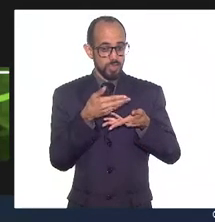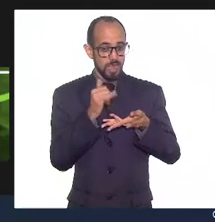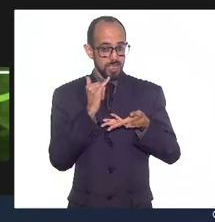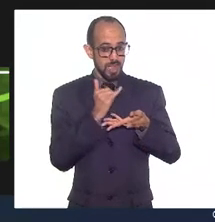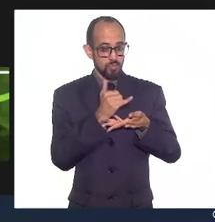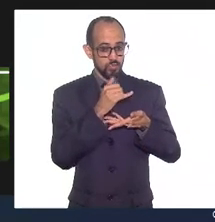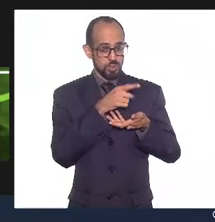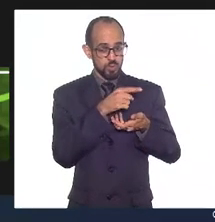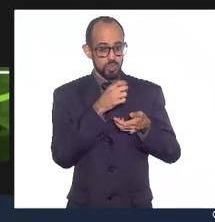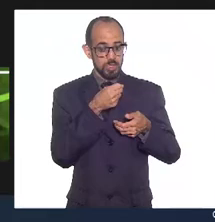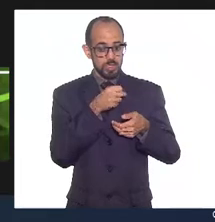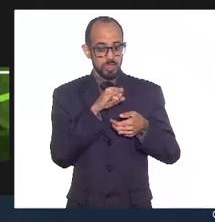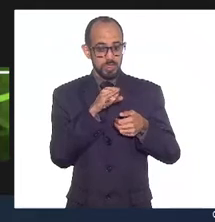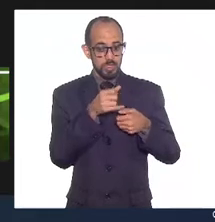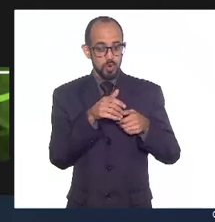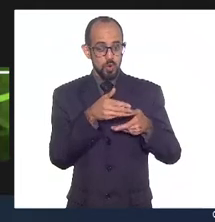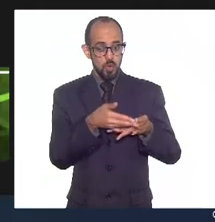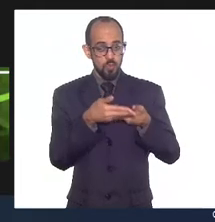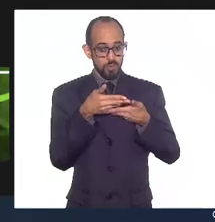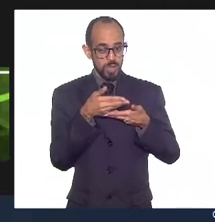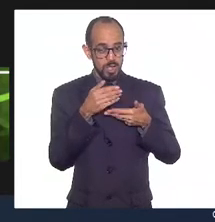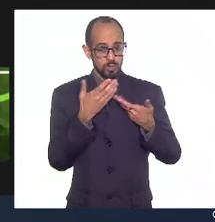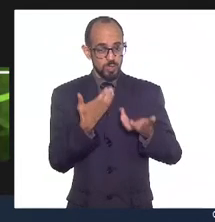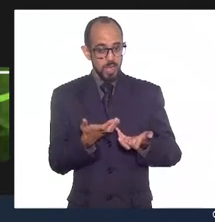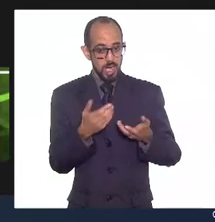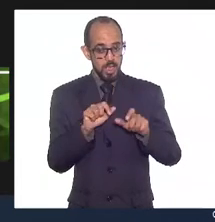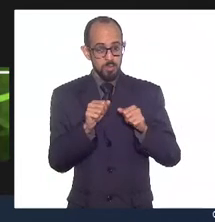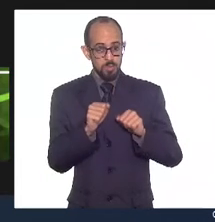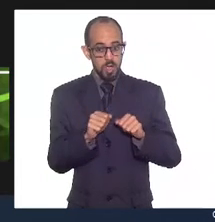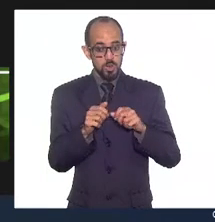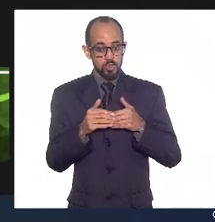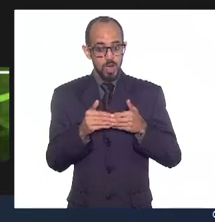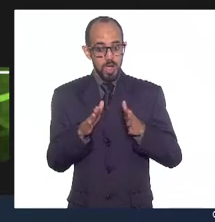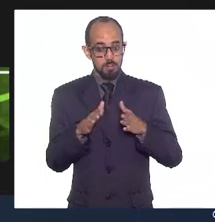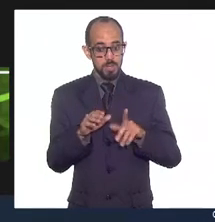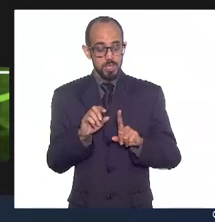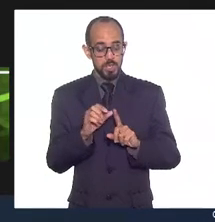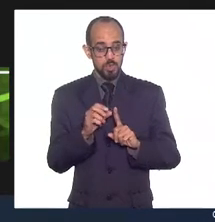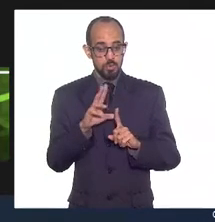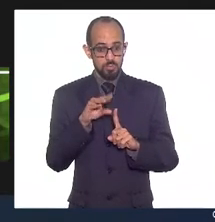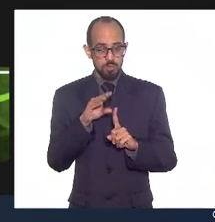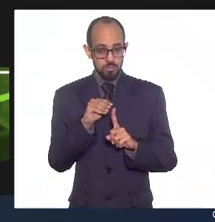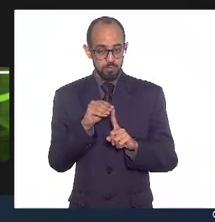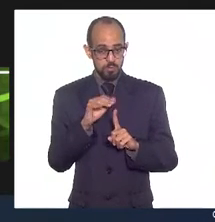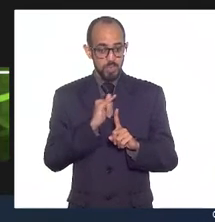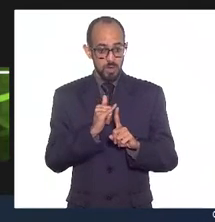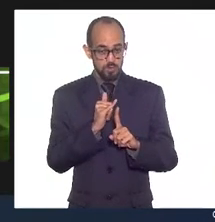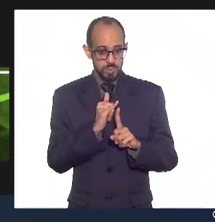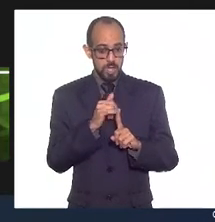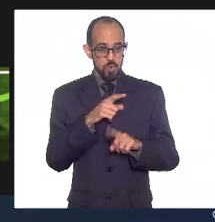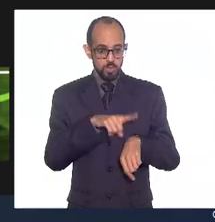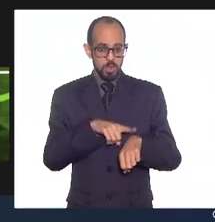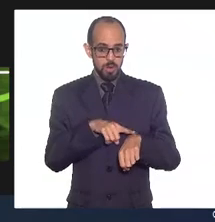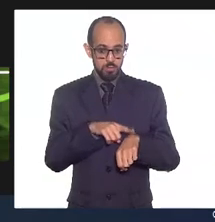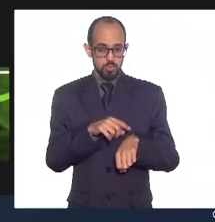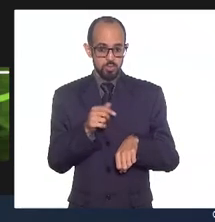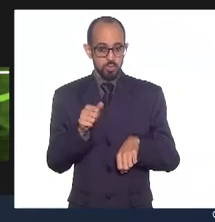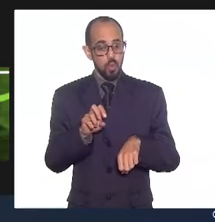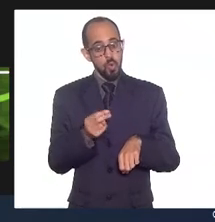chat caso o convidado prefira eu posso abrir o microfone e avisar o tempo prefiro avisar pelo